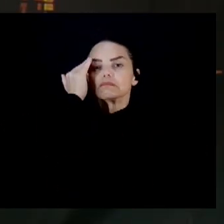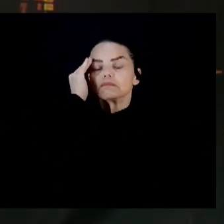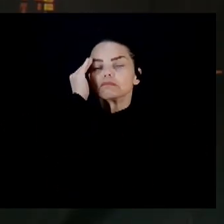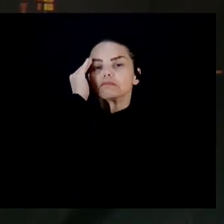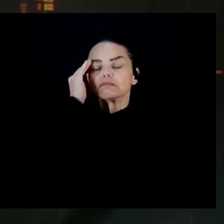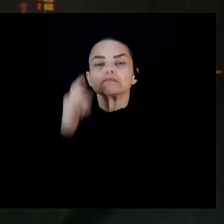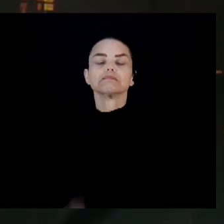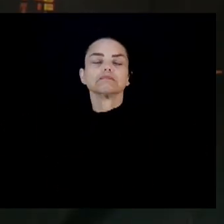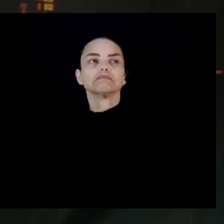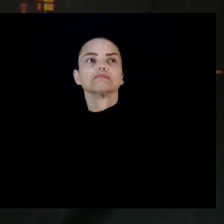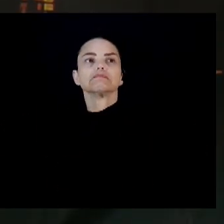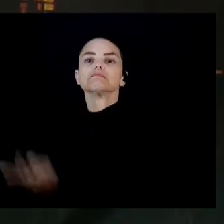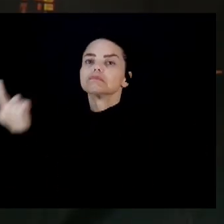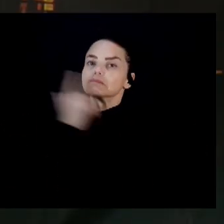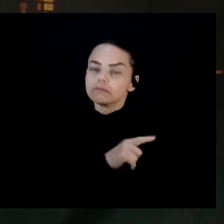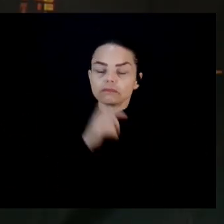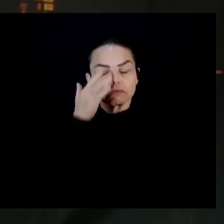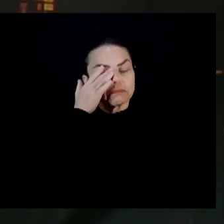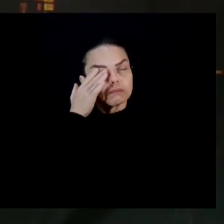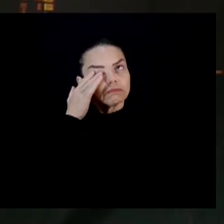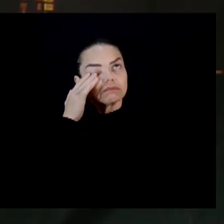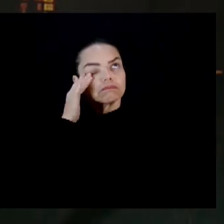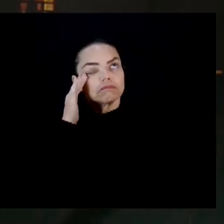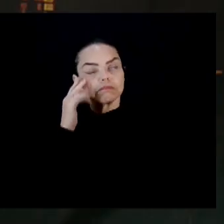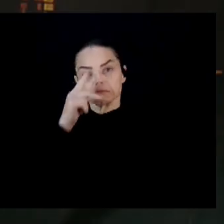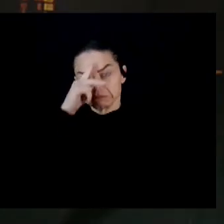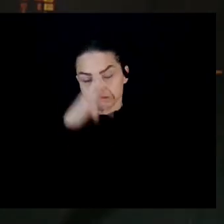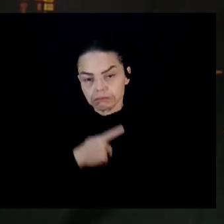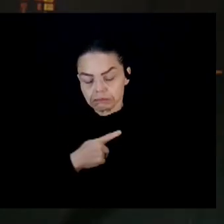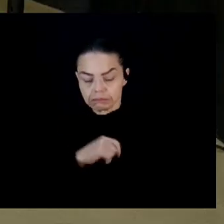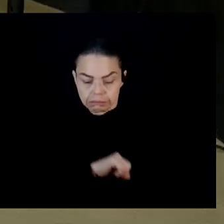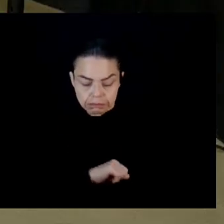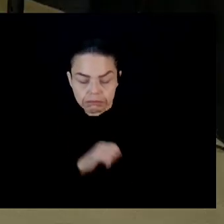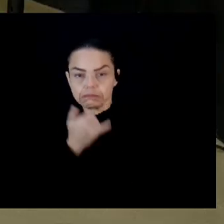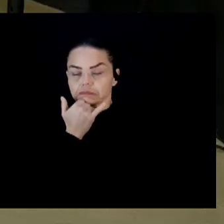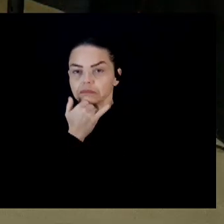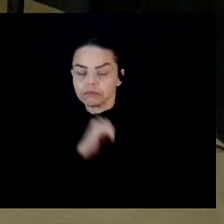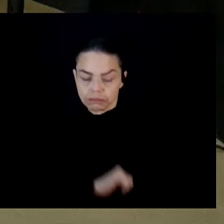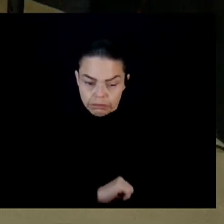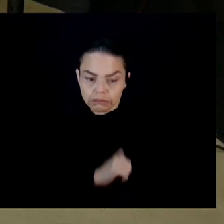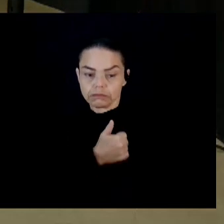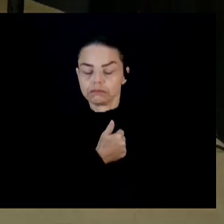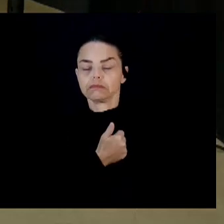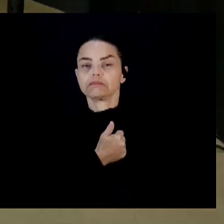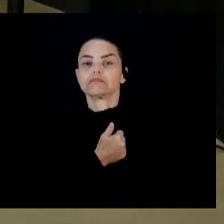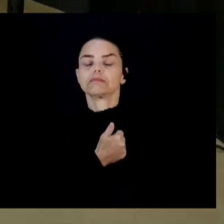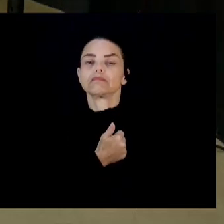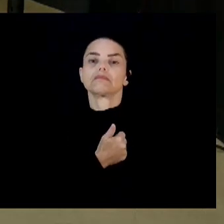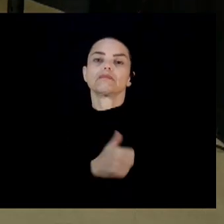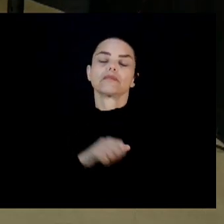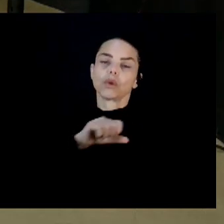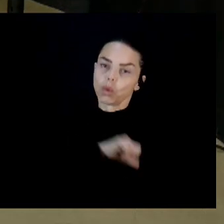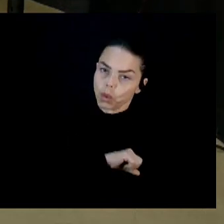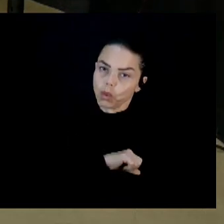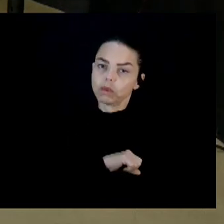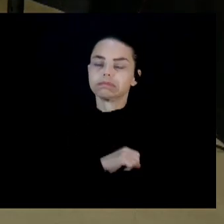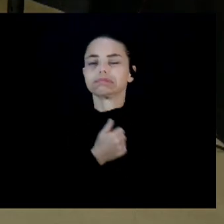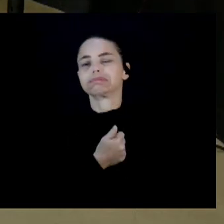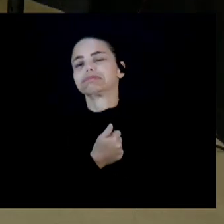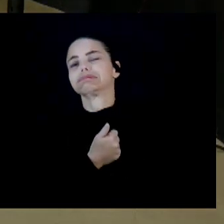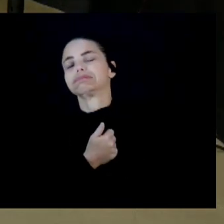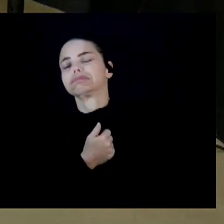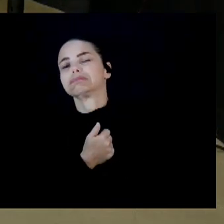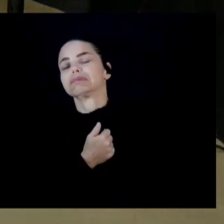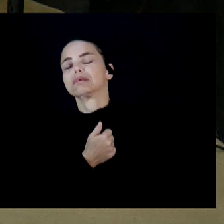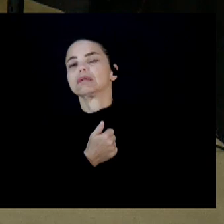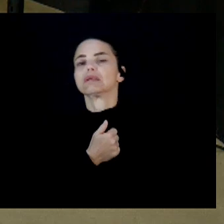algo na questão da autoestima, da vergonha. Sim. Por exemplo, tem pessoas que não conseguem ir na